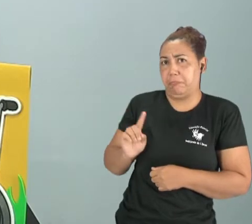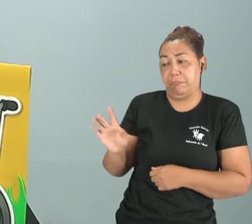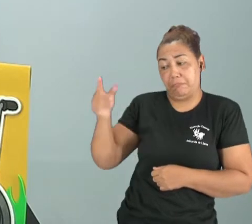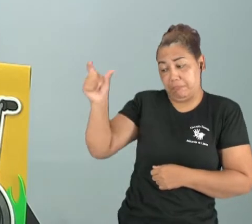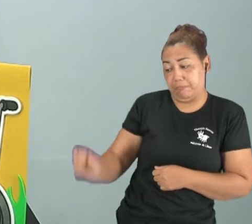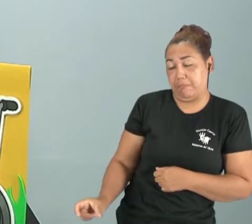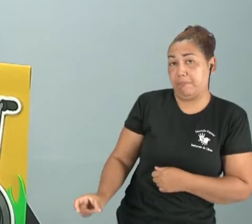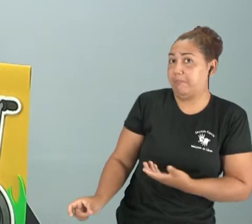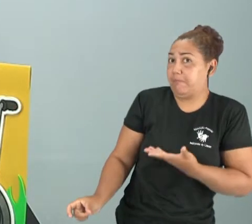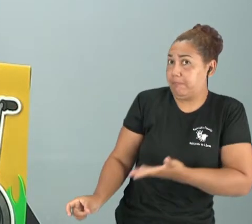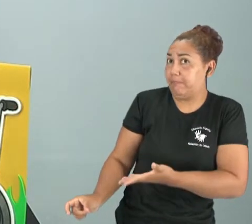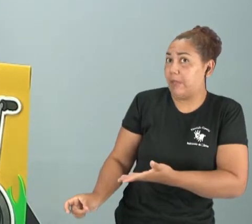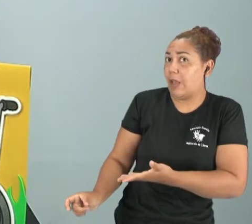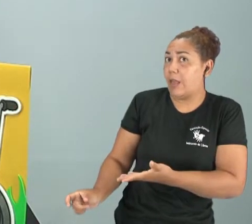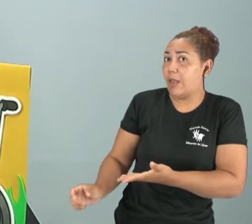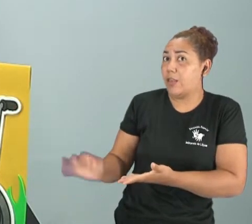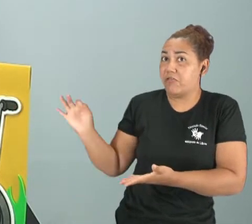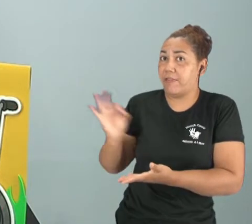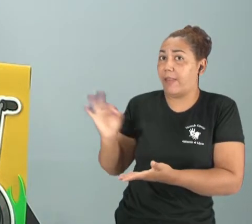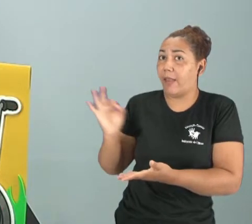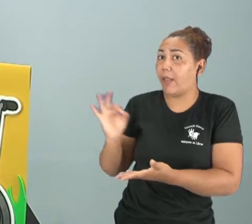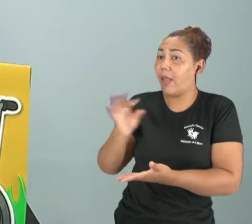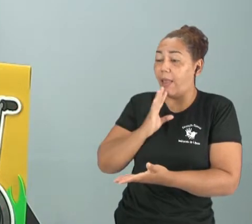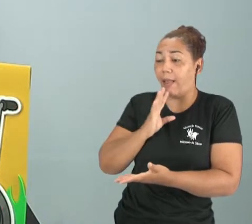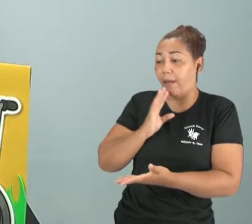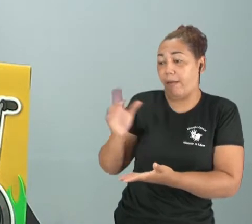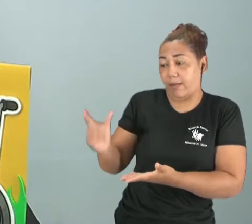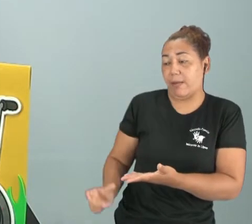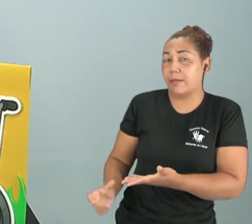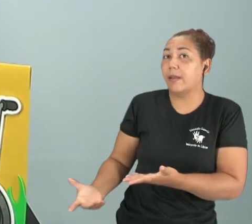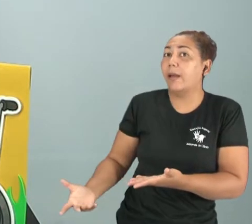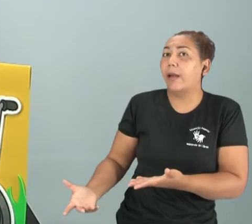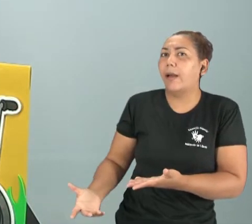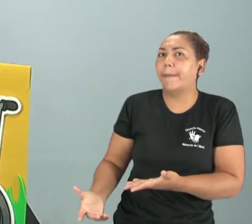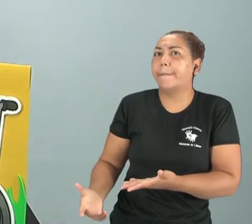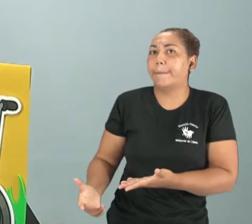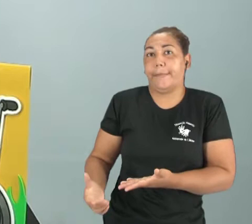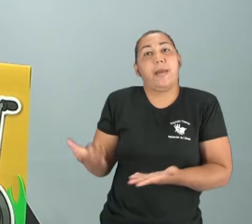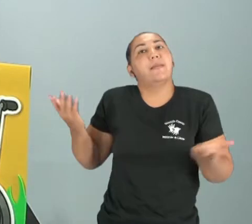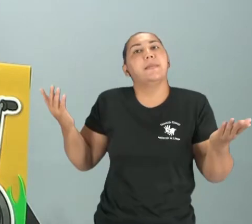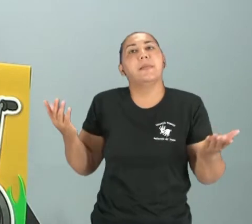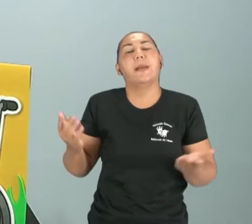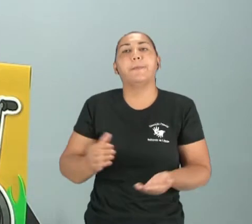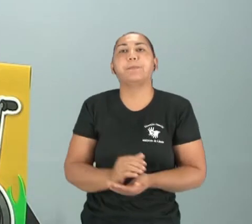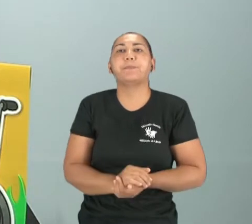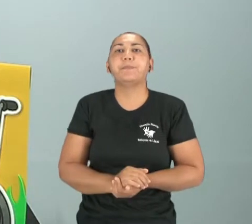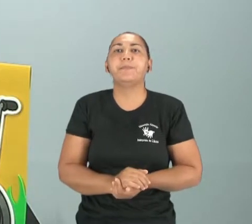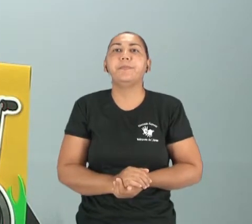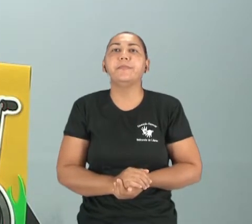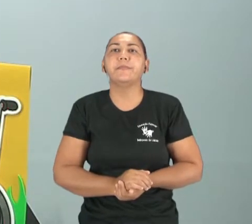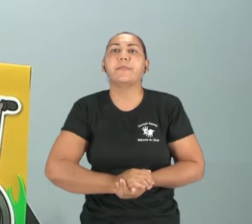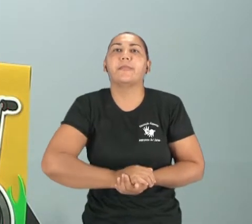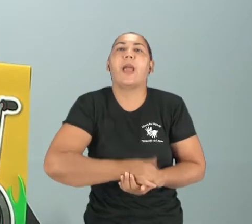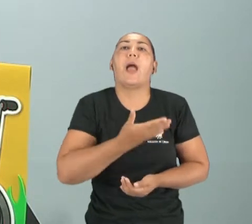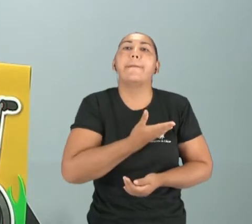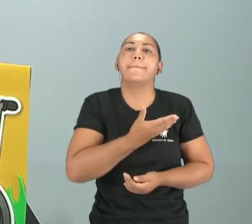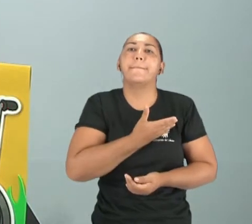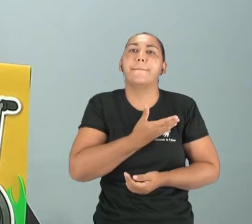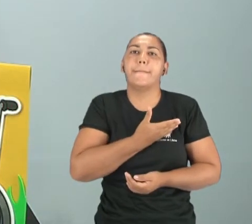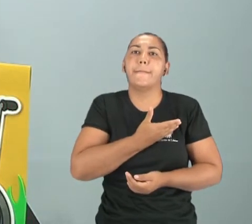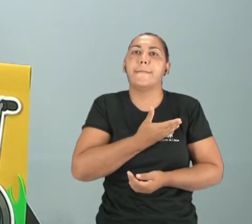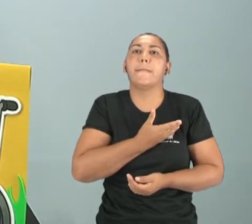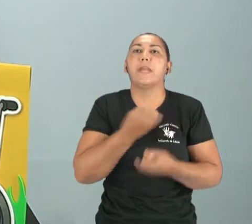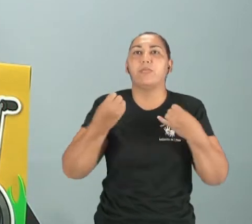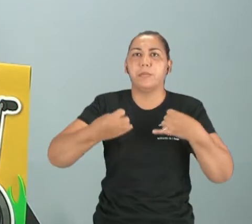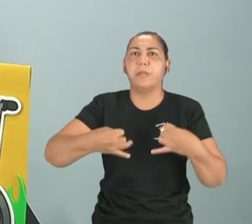esse menininho aí, ninguém conhece. Aí outro falou, a gente conhece sim. A Bia até conversou sobre ele e tal. Eu disse, pois é, mas ele, olha a cor